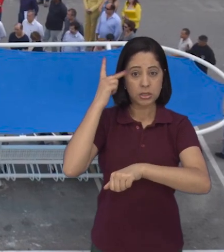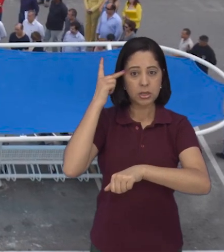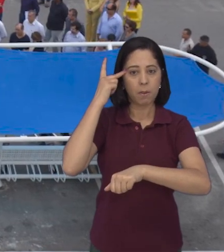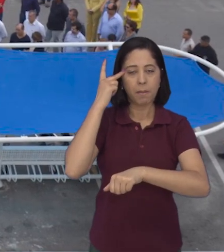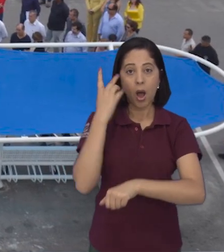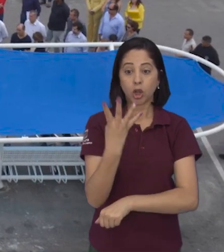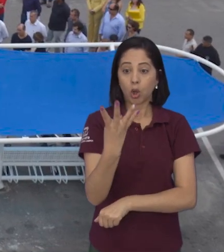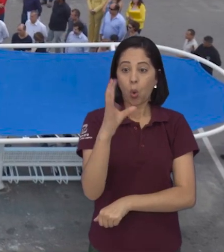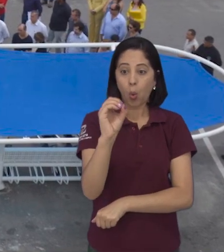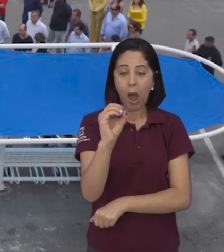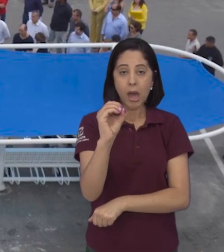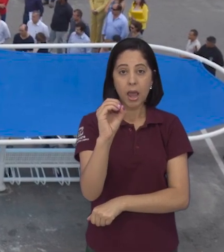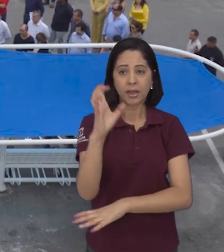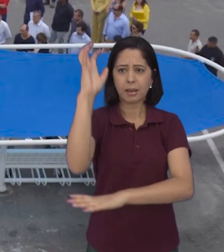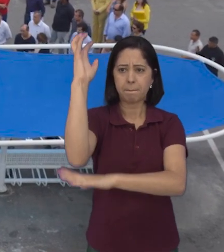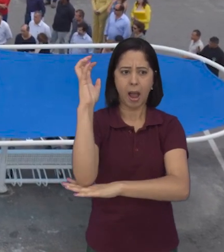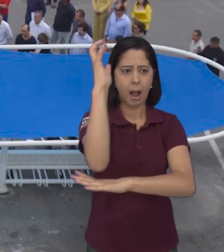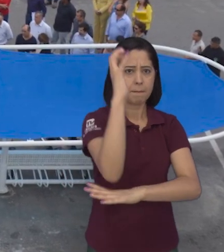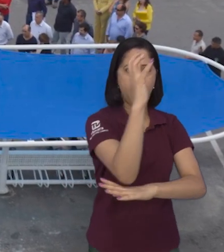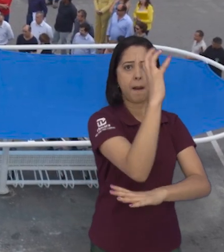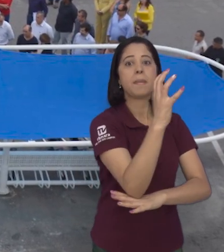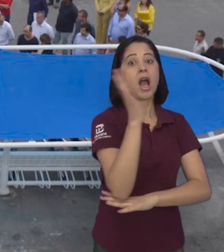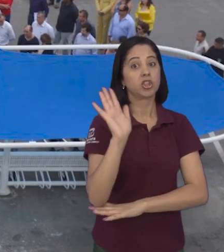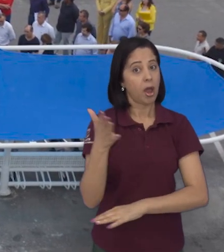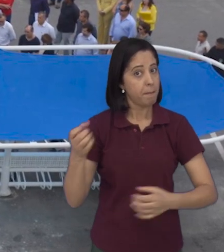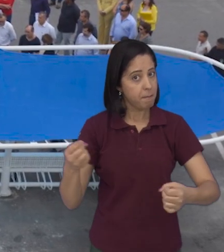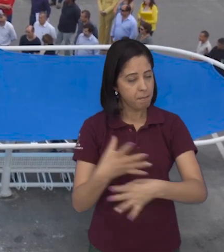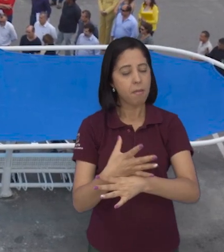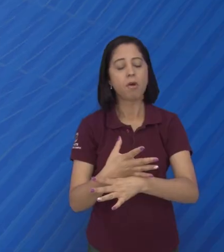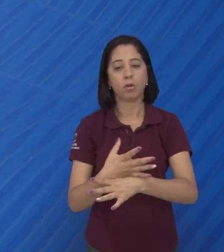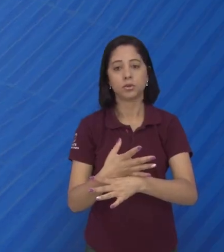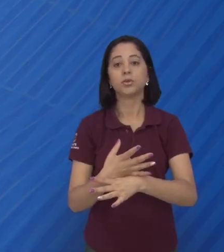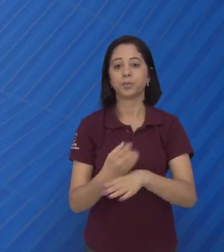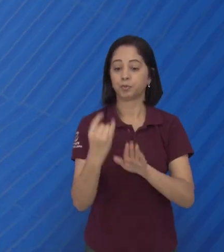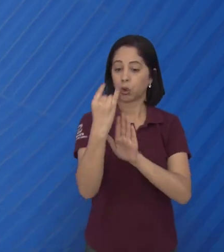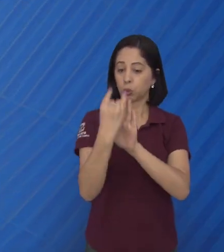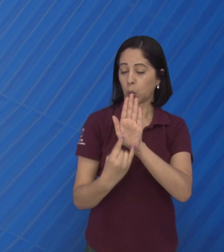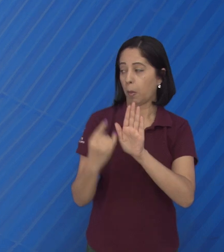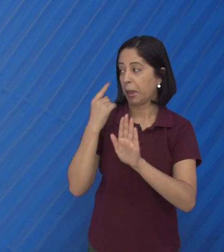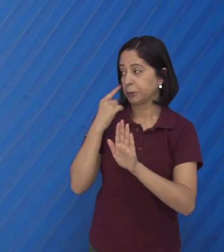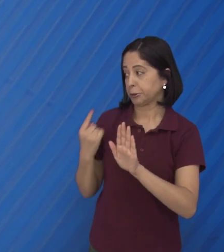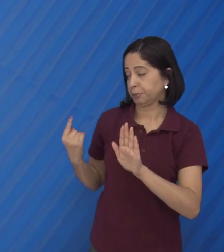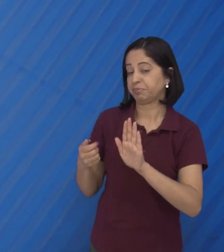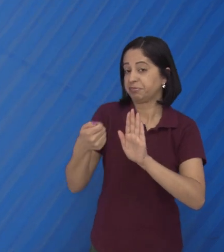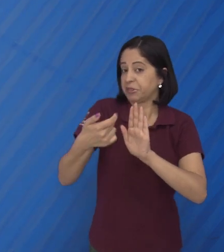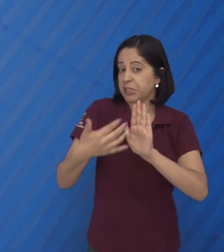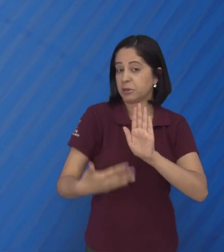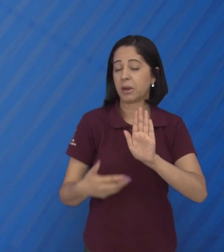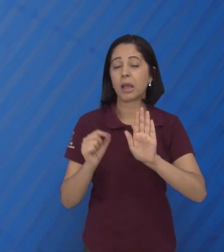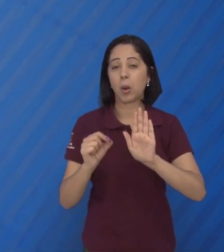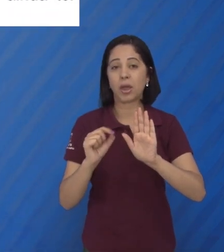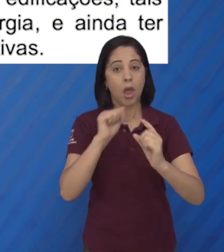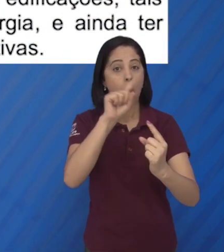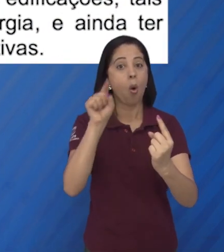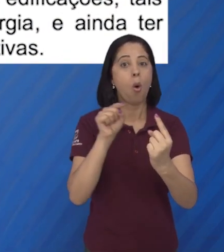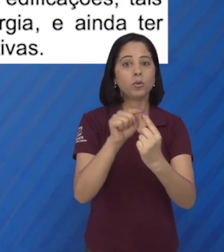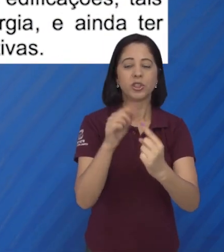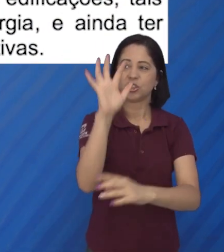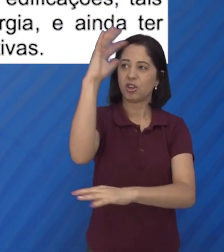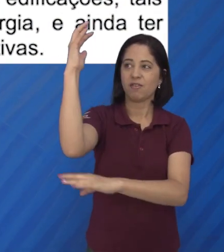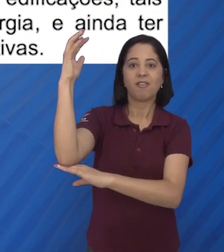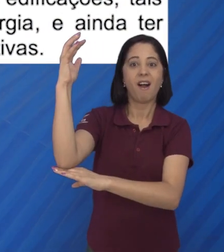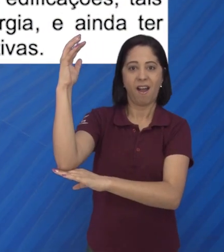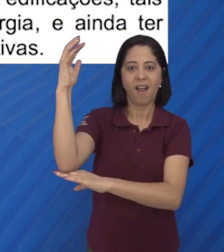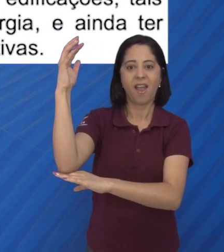São Paulo, mais de 40 estruturas já foram implantadas. Como aponta a justificativa da matéria, o objetivo